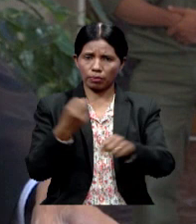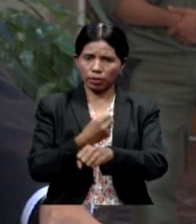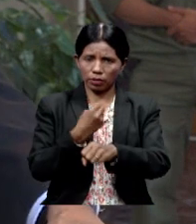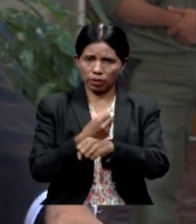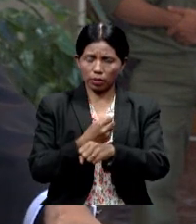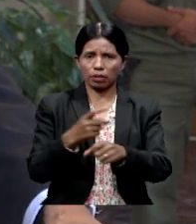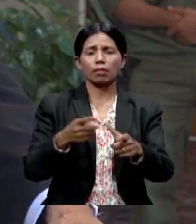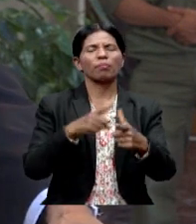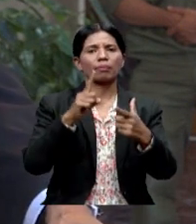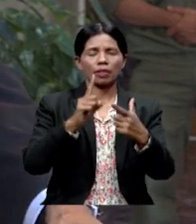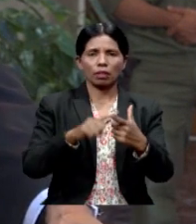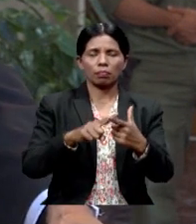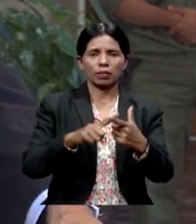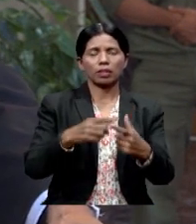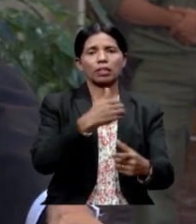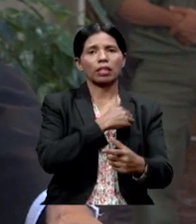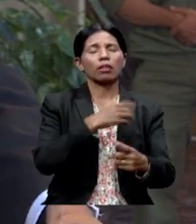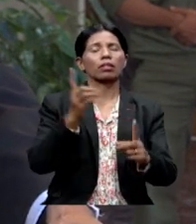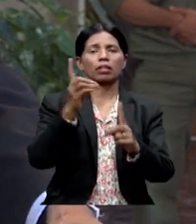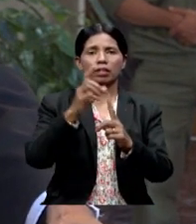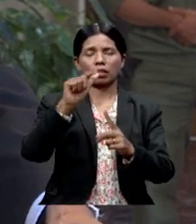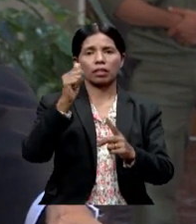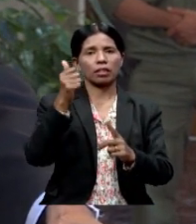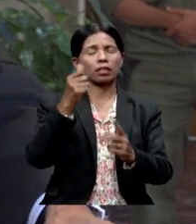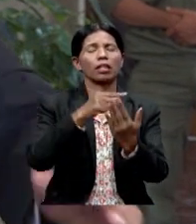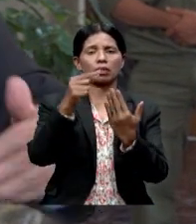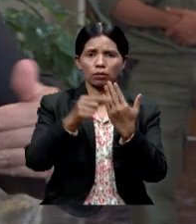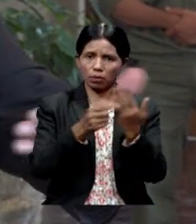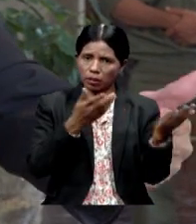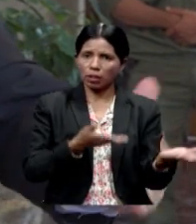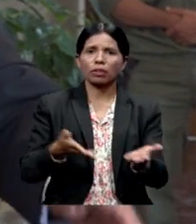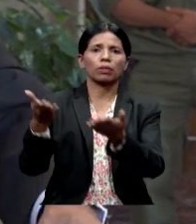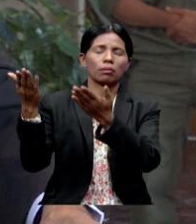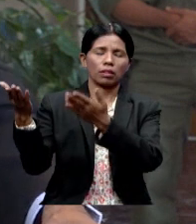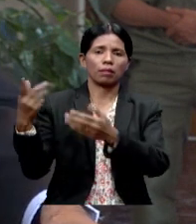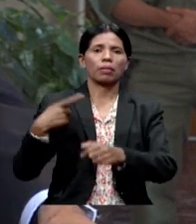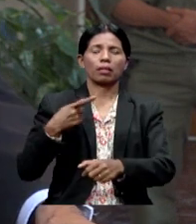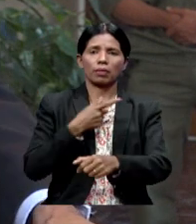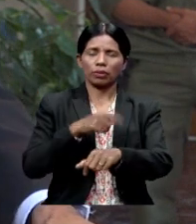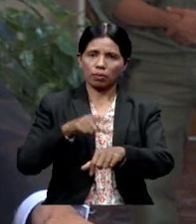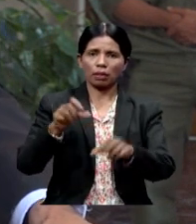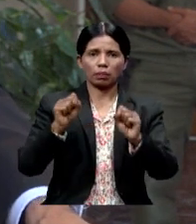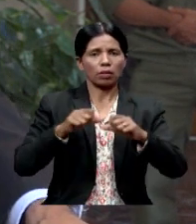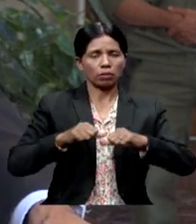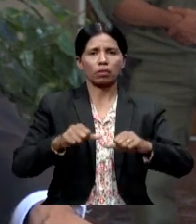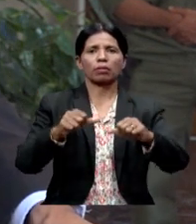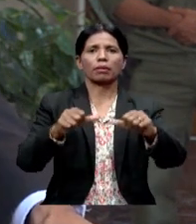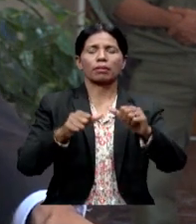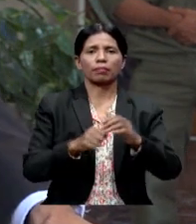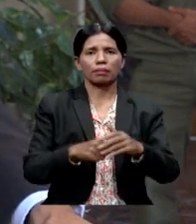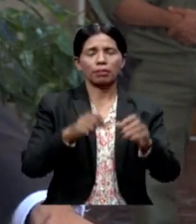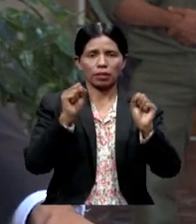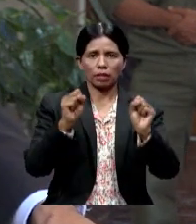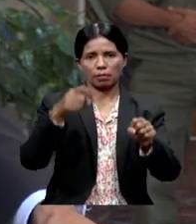agosto, melhor que o nova Parlamento, vou de Belalau. Belalau